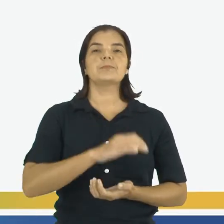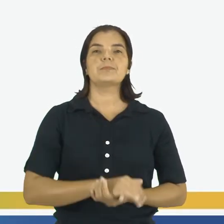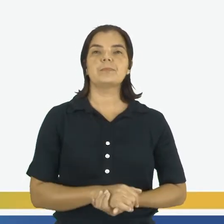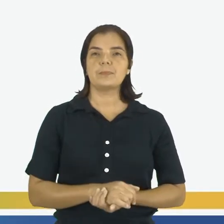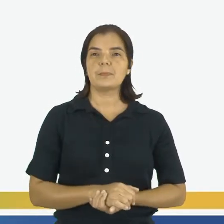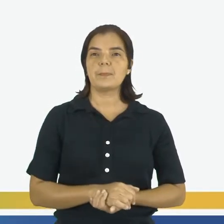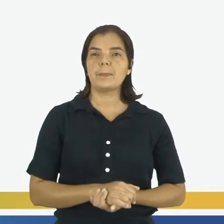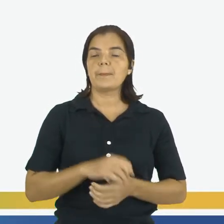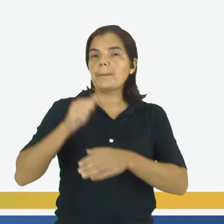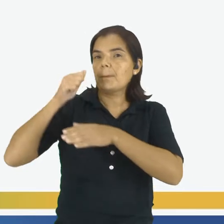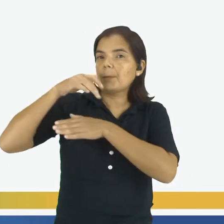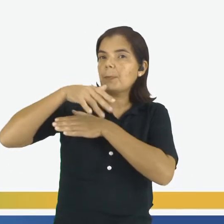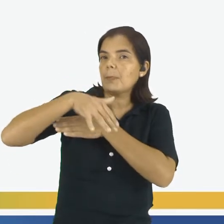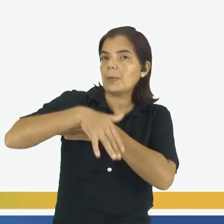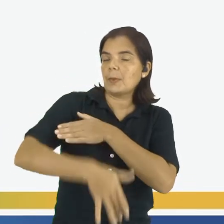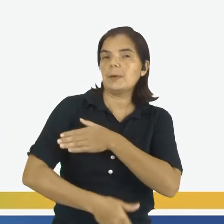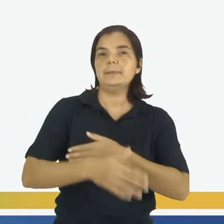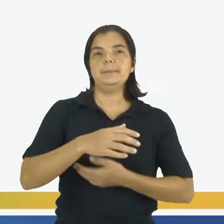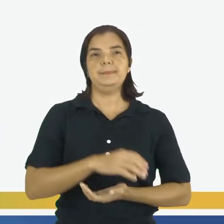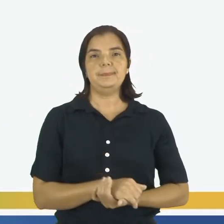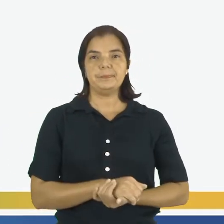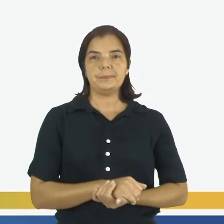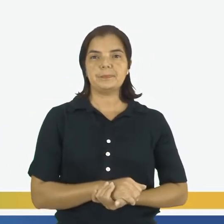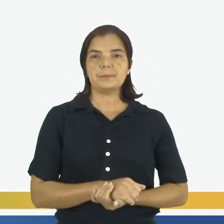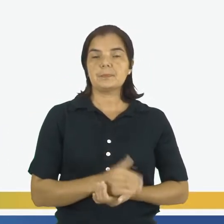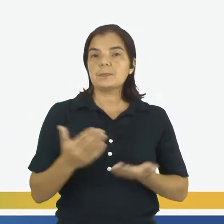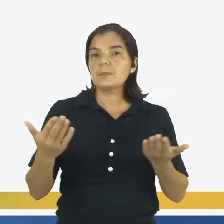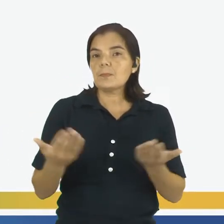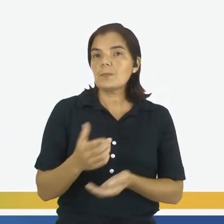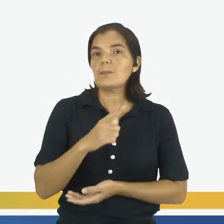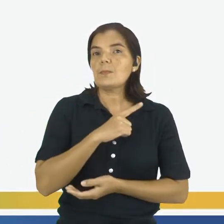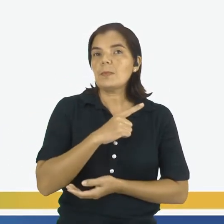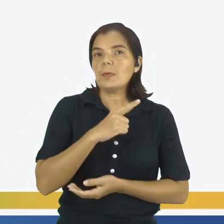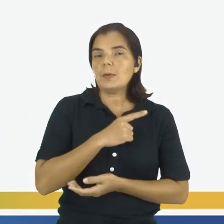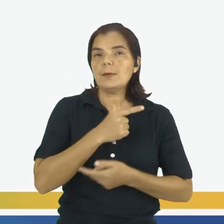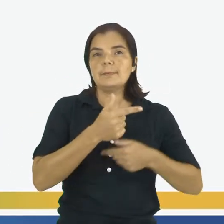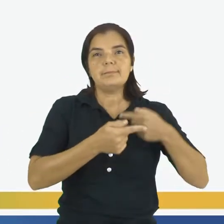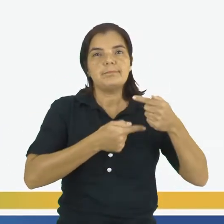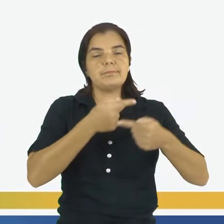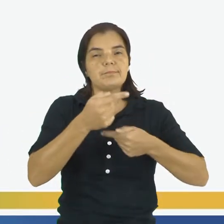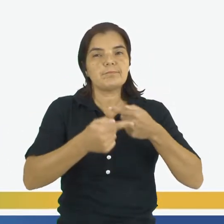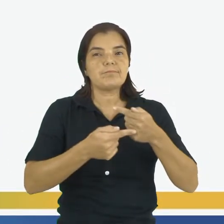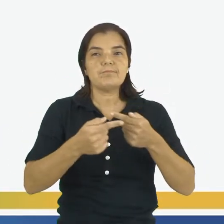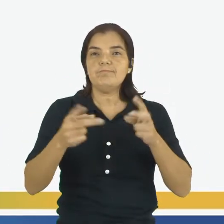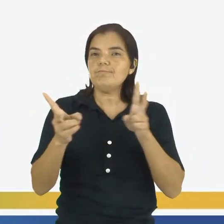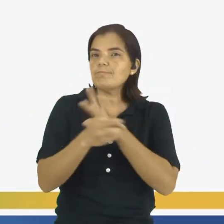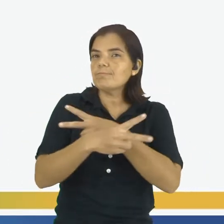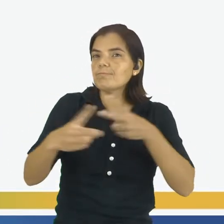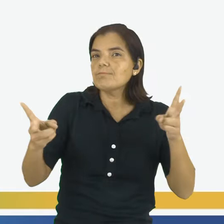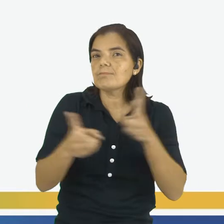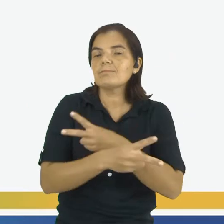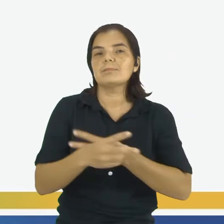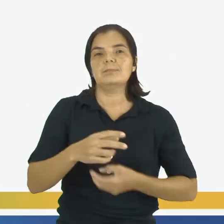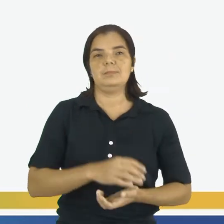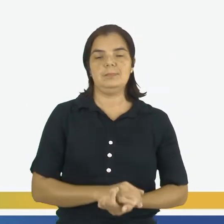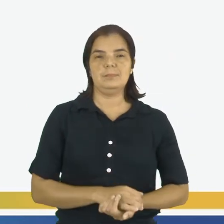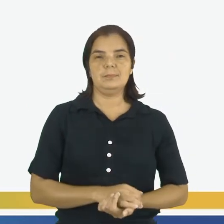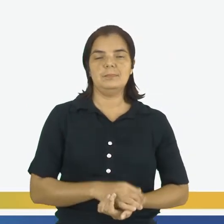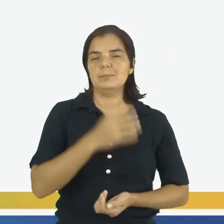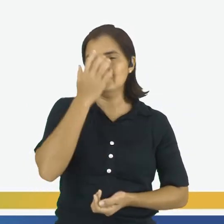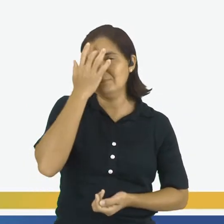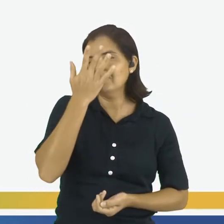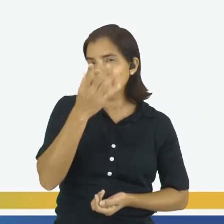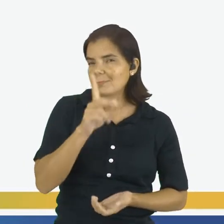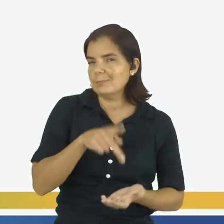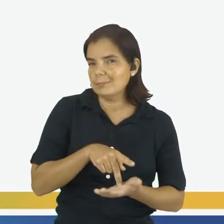hidrelétricas, das quedas da água. Agora nós temos aí gerada a partir da força do vento. Essa é